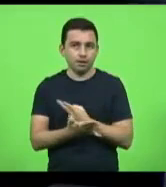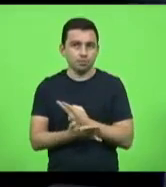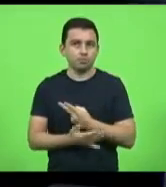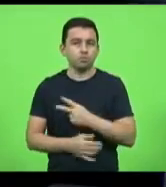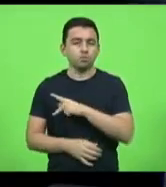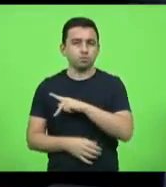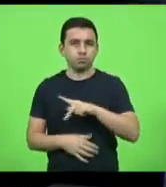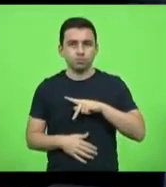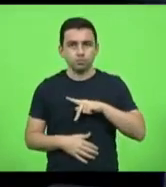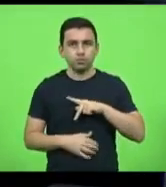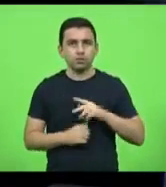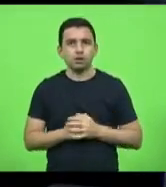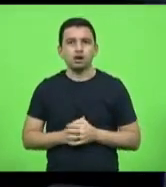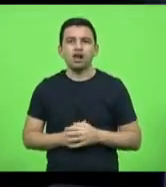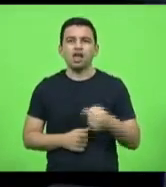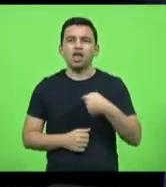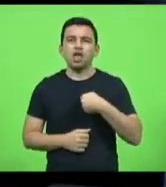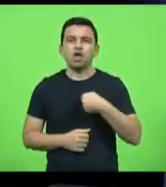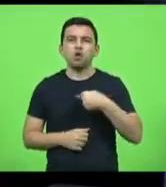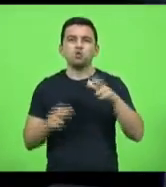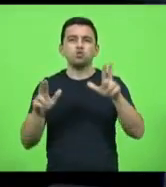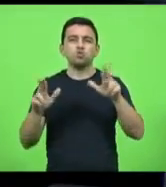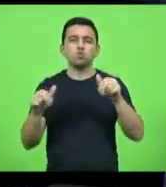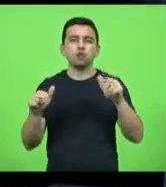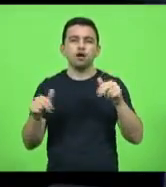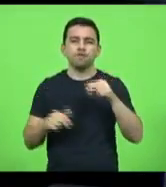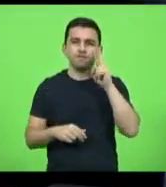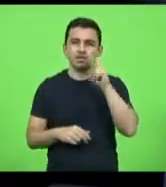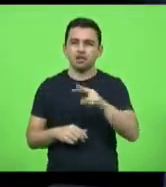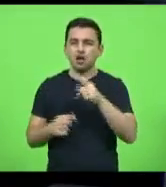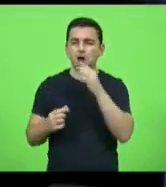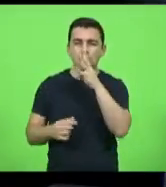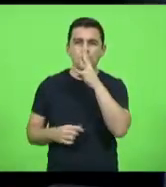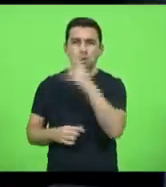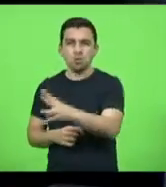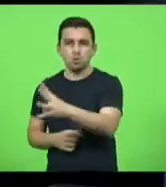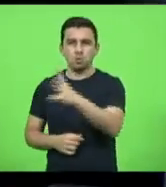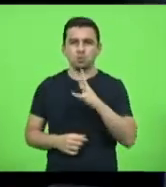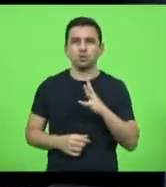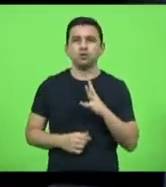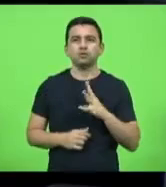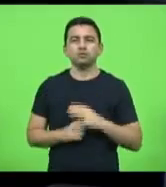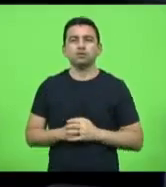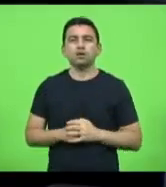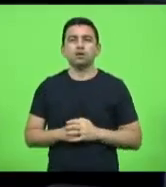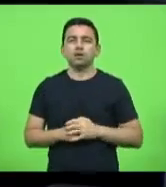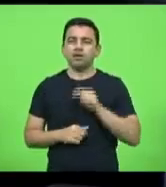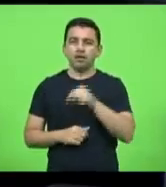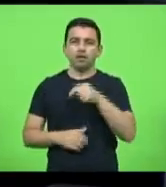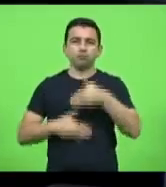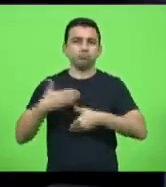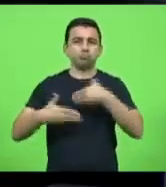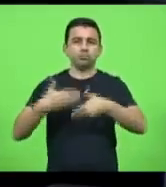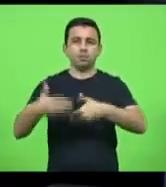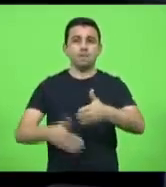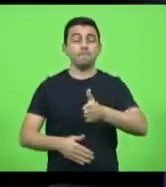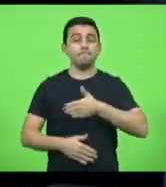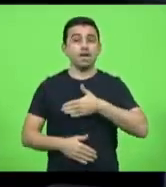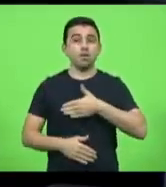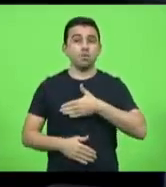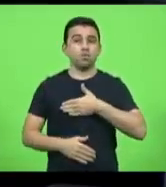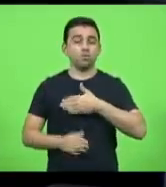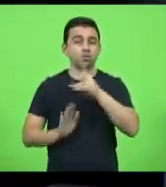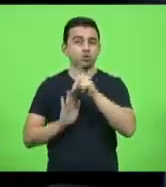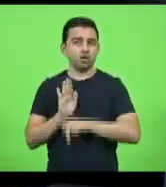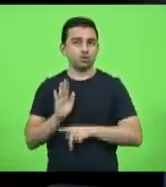públicos. E eu nunca vim aqui ninguém acusar ninguém por ele estar tramitando. Projeto de minha autoria